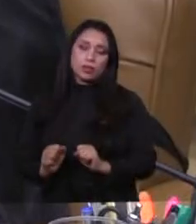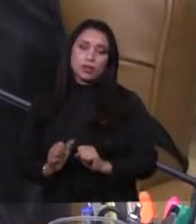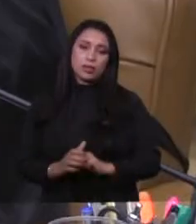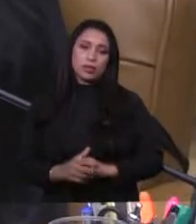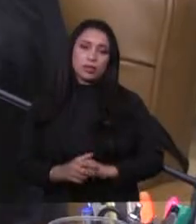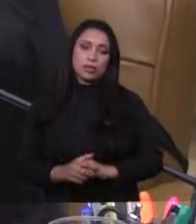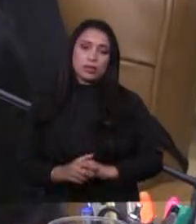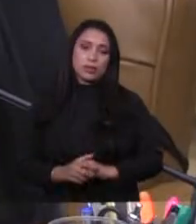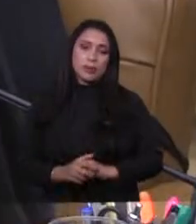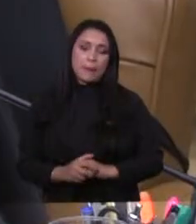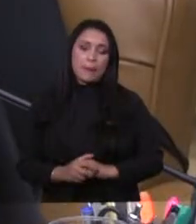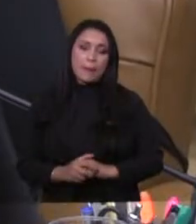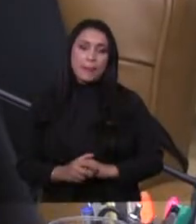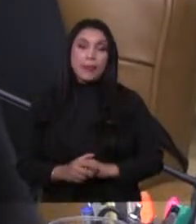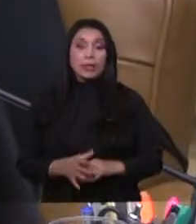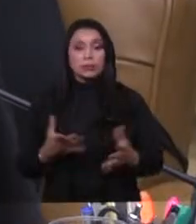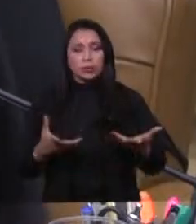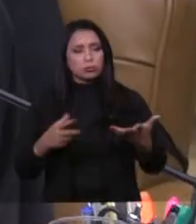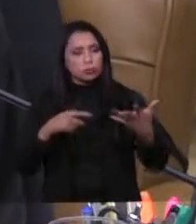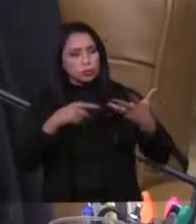Dentro dessas circunstâncias,